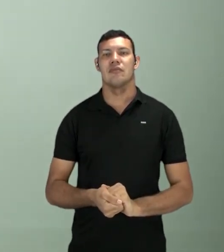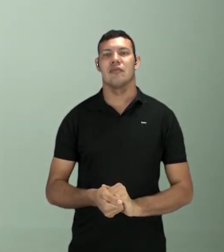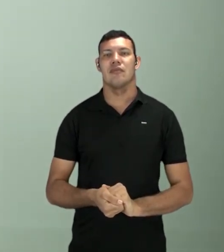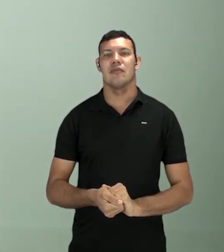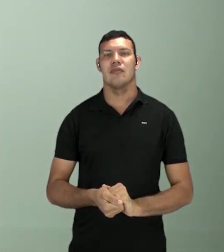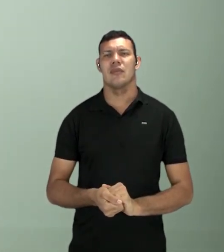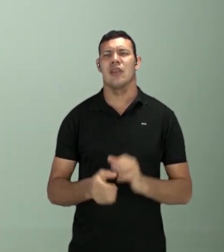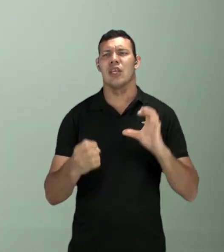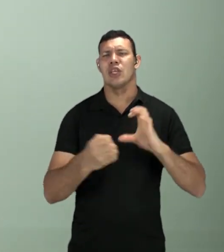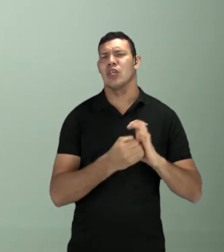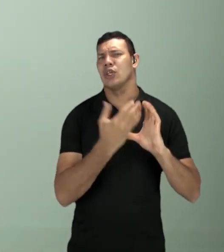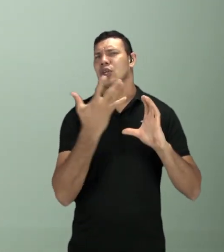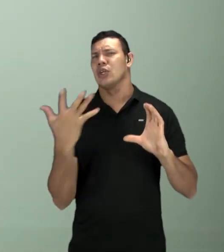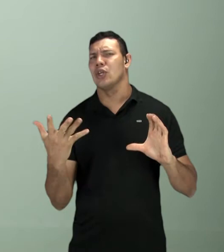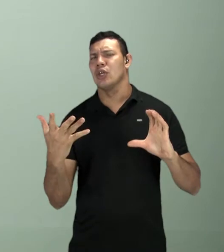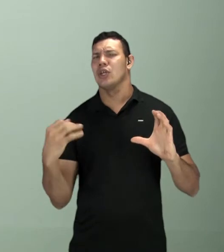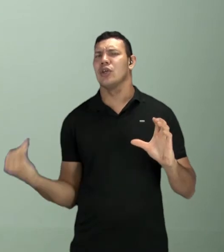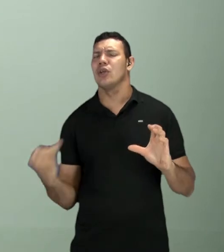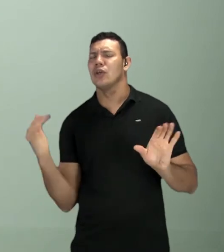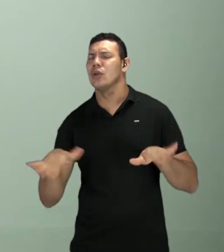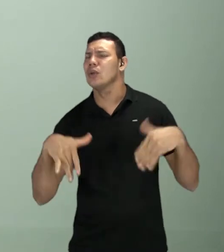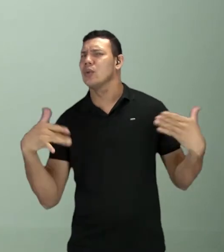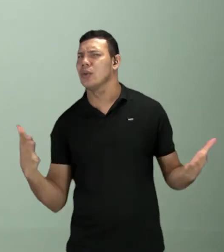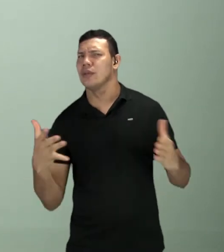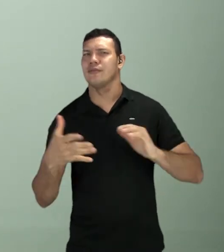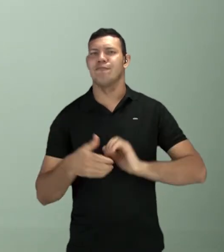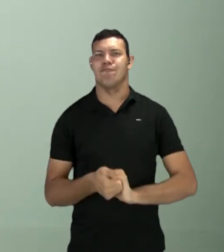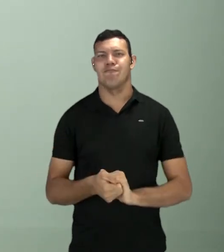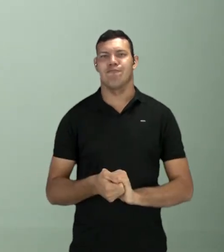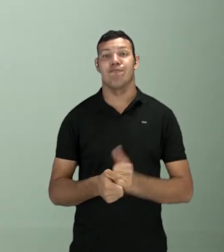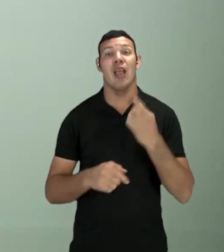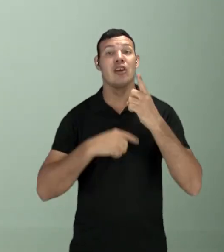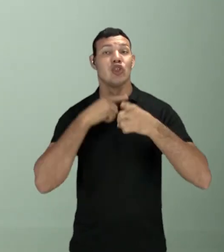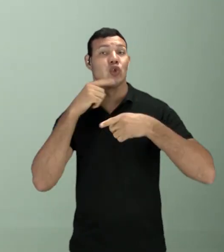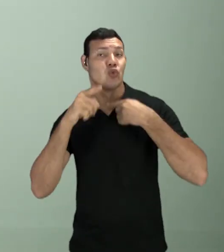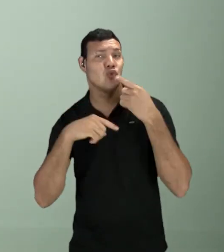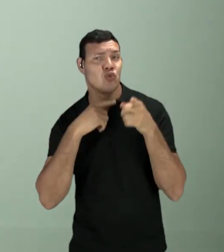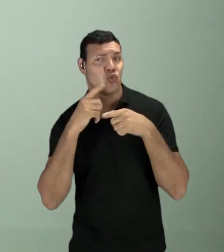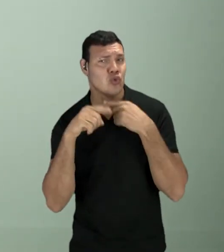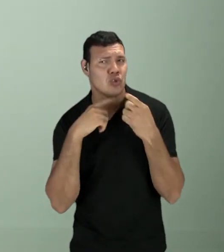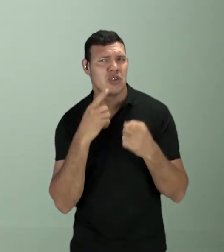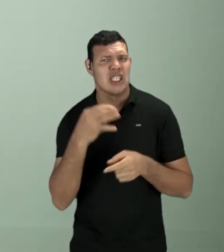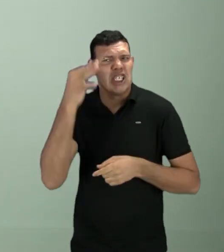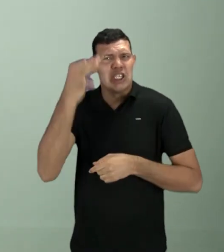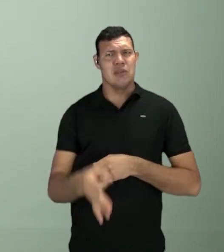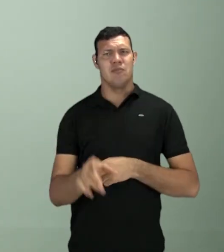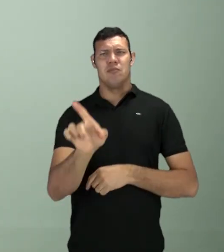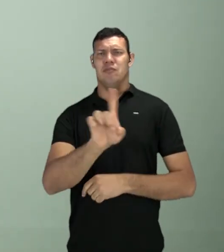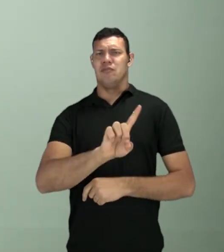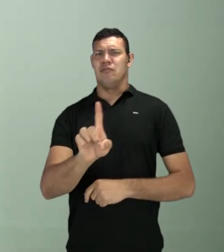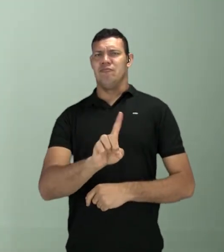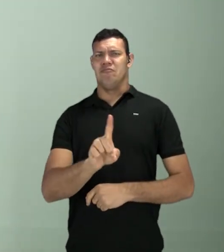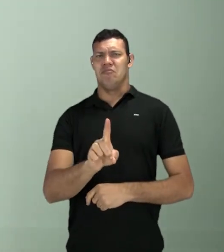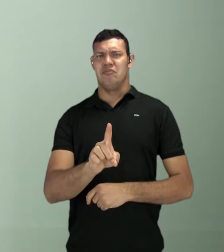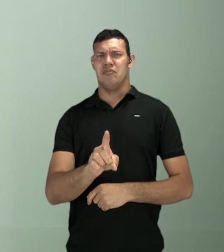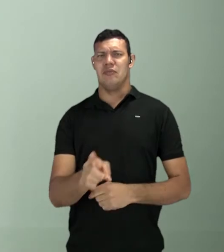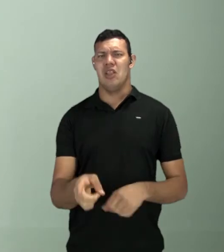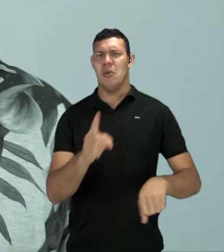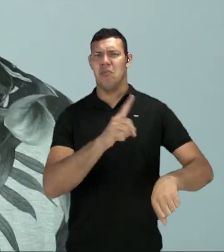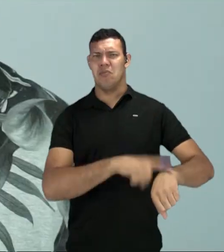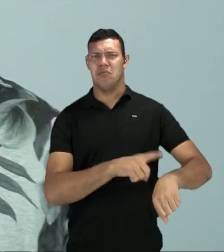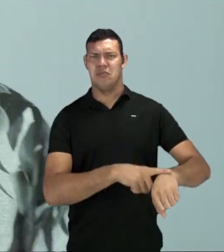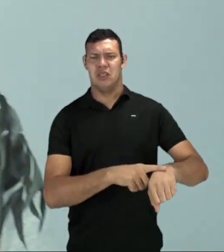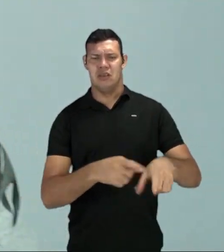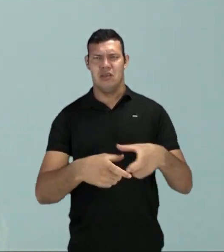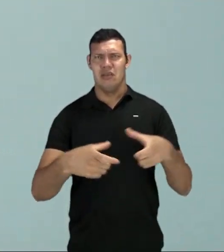uma característica importante desse momento, a incerteza. Bom, aquilo que nós achamos que é convencional no espaço-tempo,